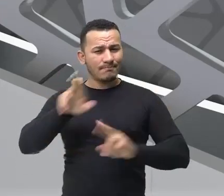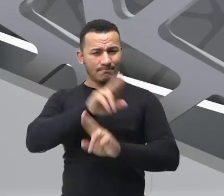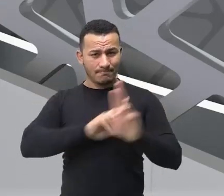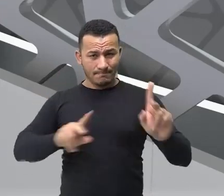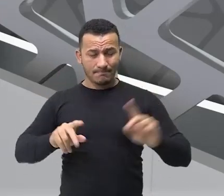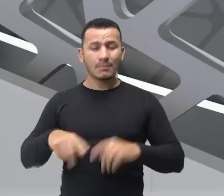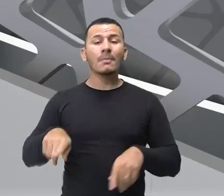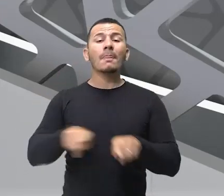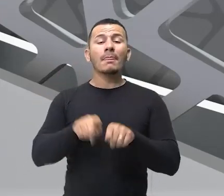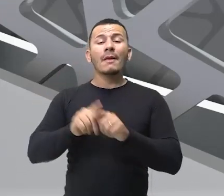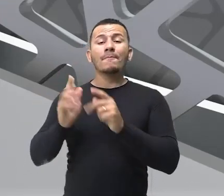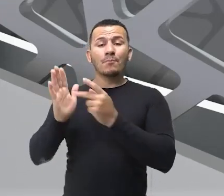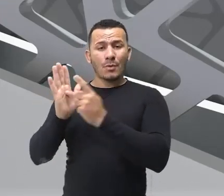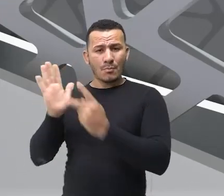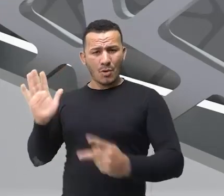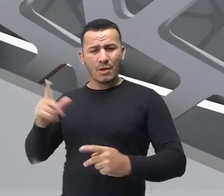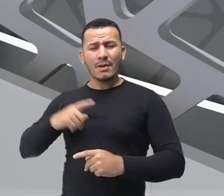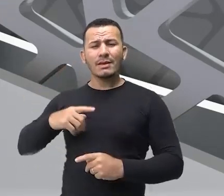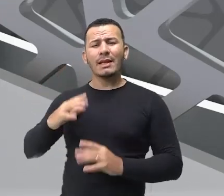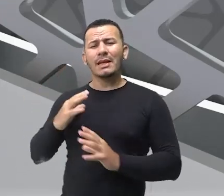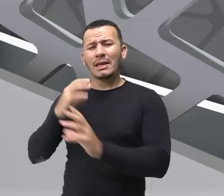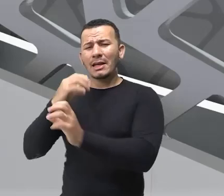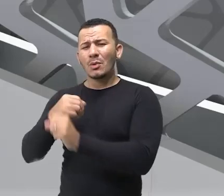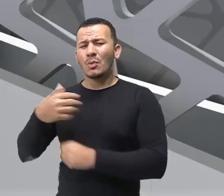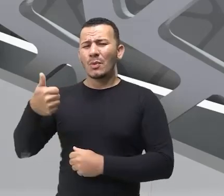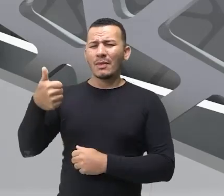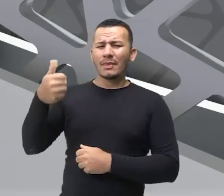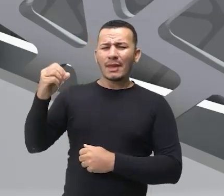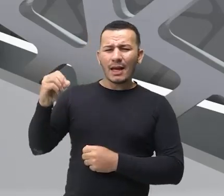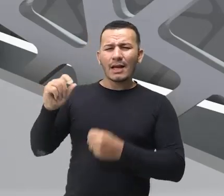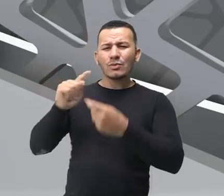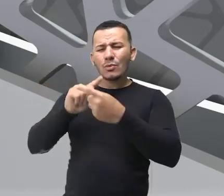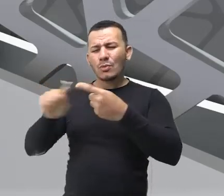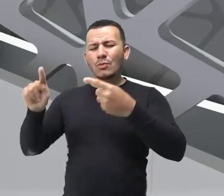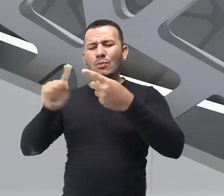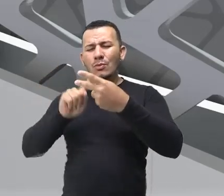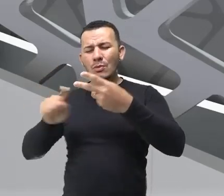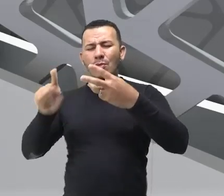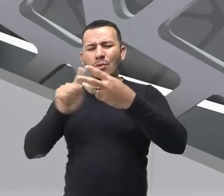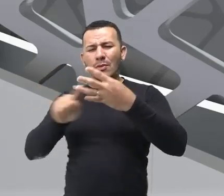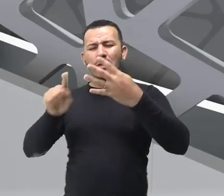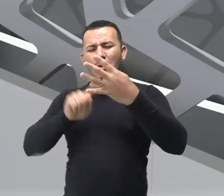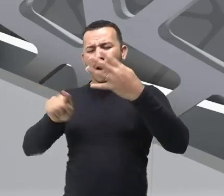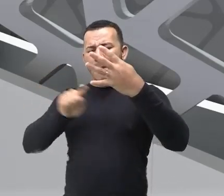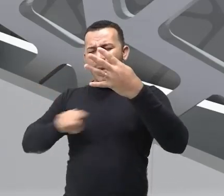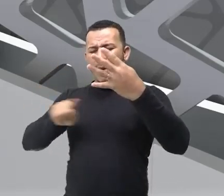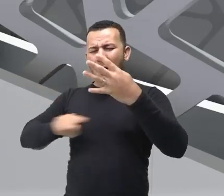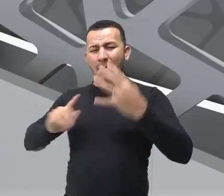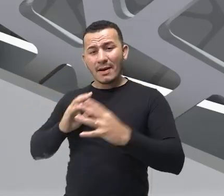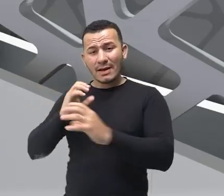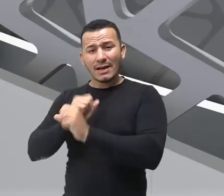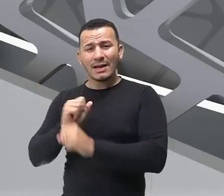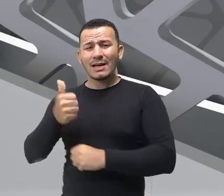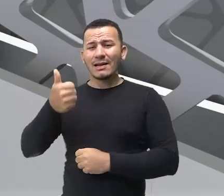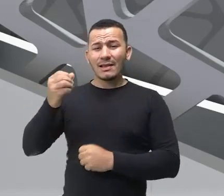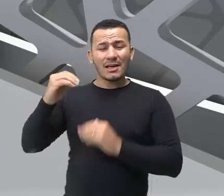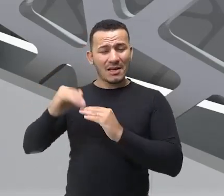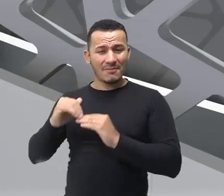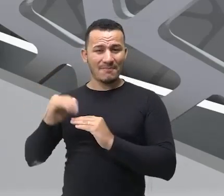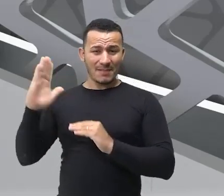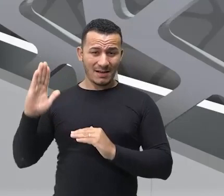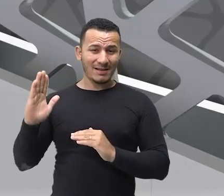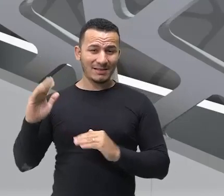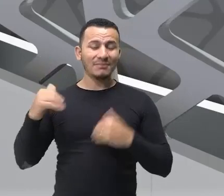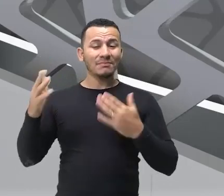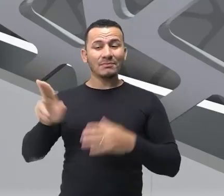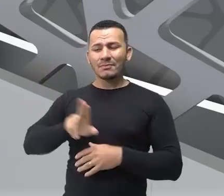observe que ele tem muito mais de 10 versos, né? Quando a gente conta as linhas, a gente encontra muito mais de 10 linhas, muito mais de 10 versos. Então a